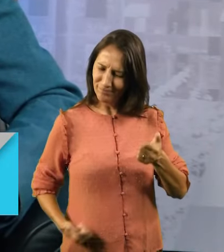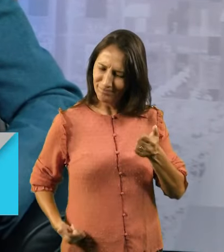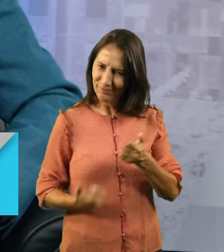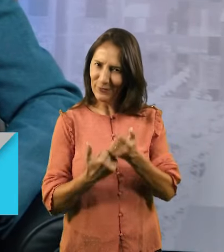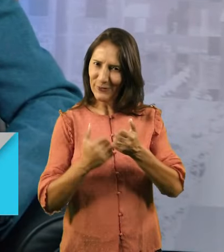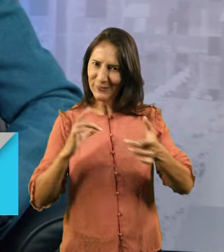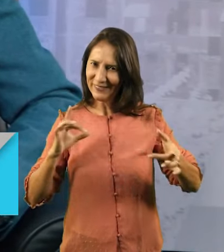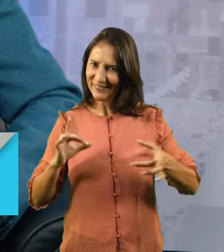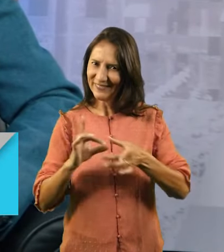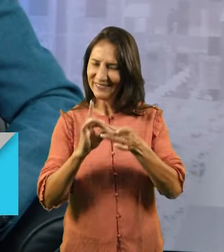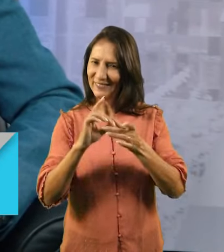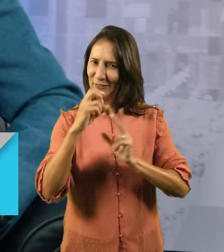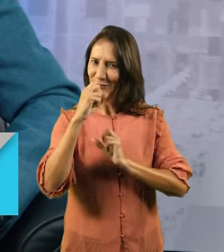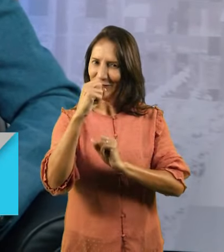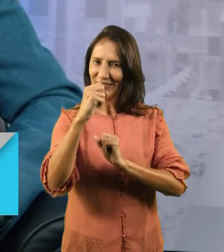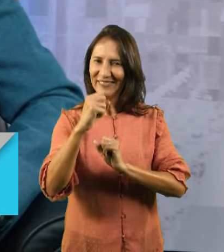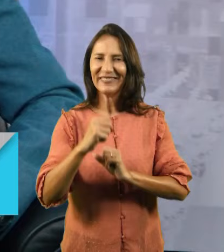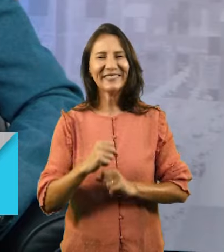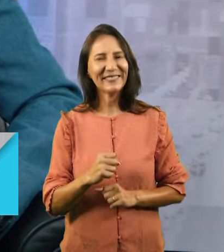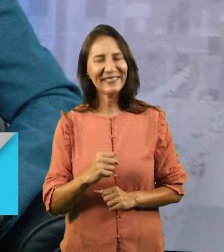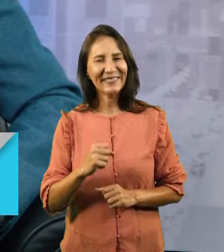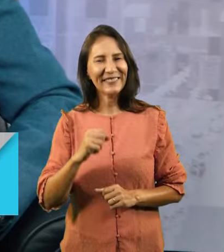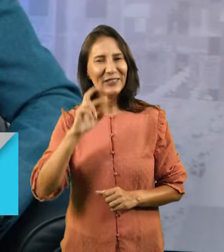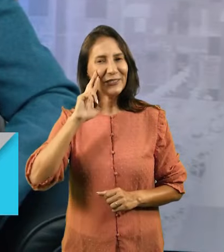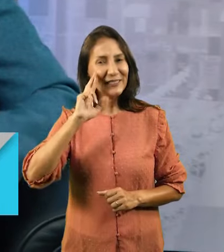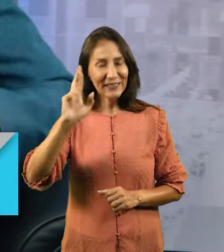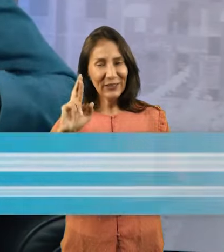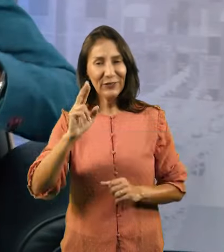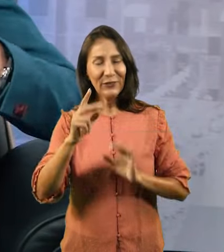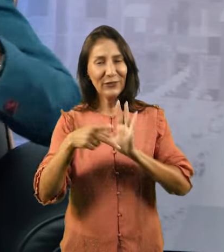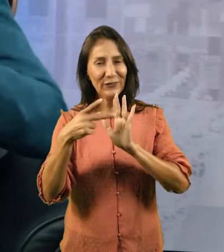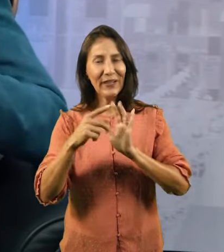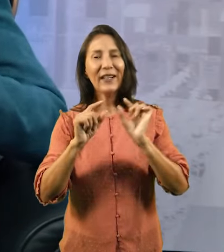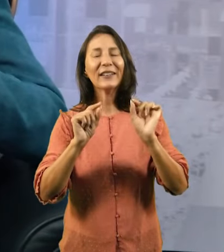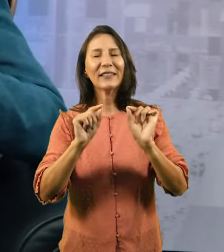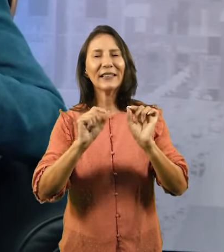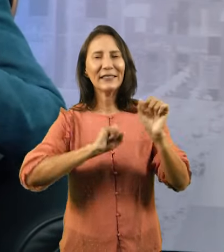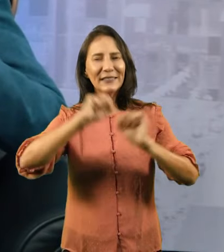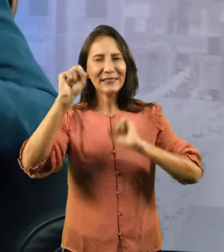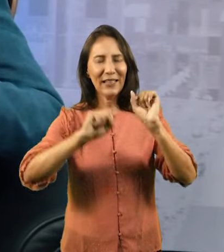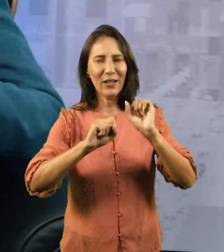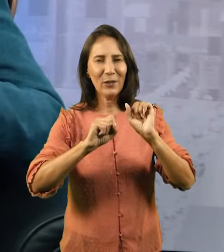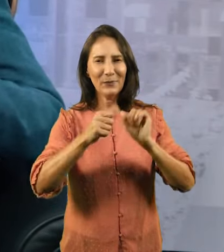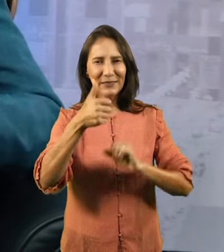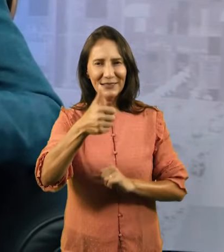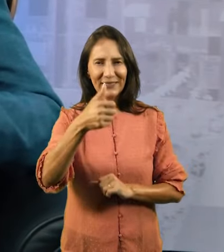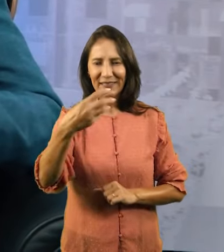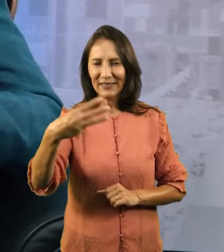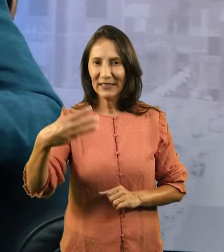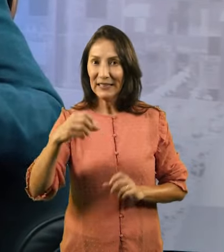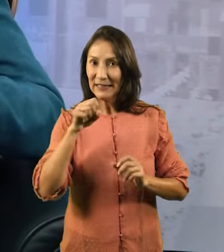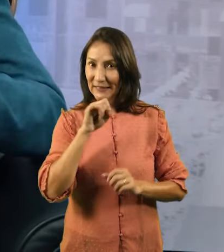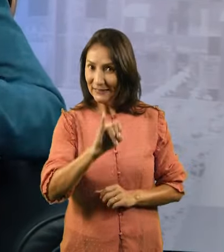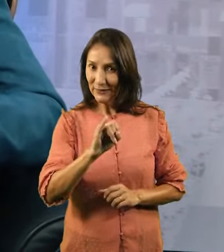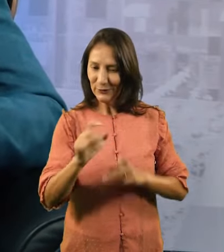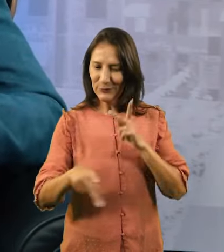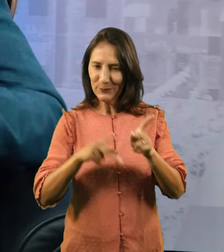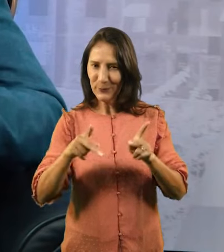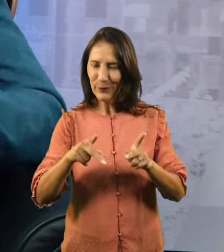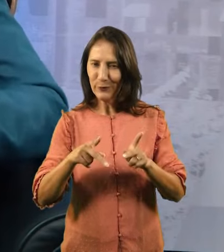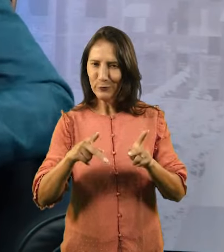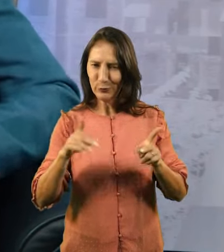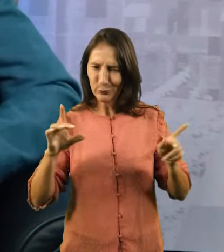fortes. E o Senhor diz no Salmo 133, quando o povo está unido, reunido em